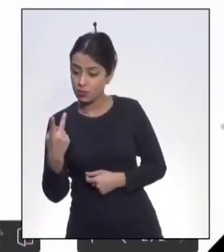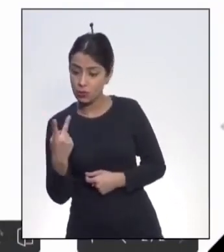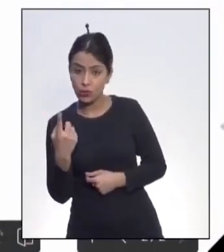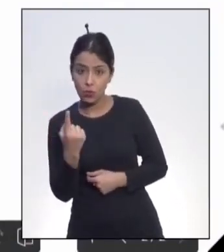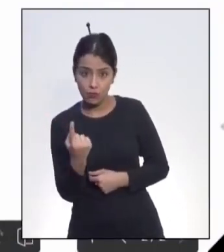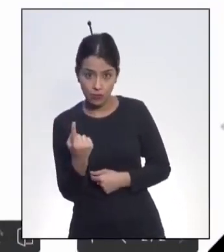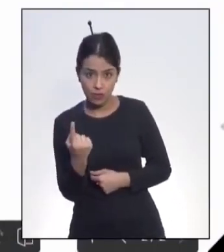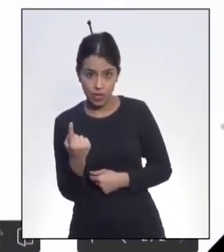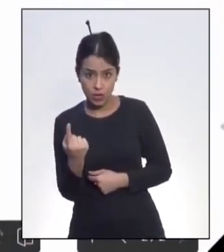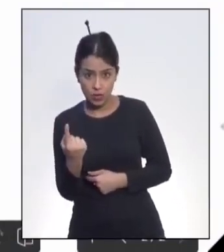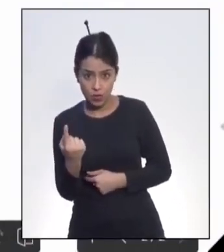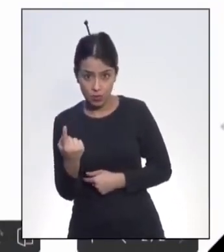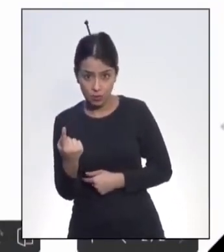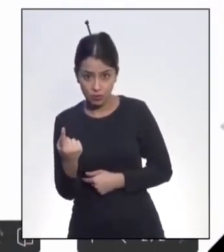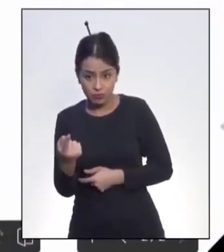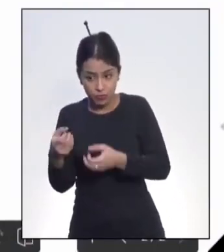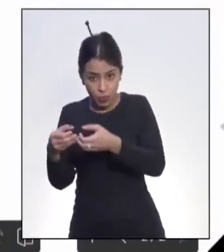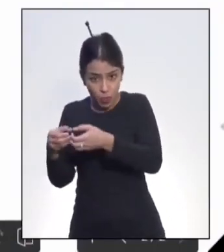191